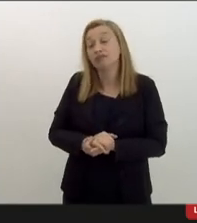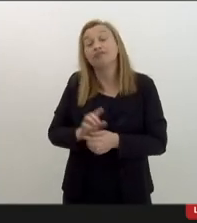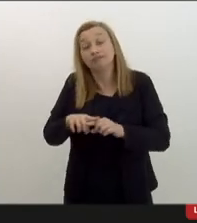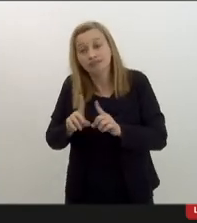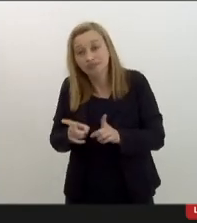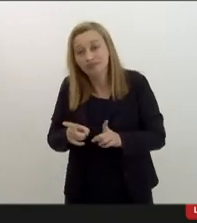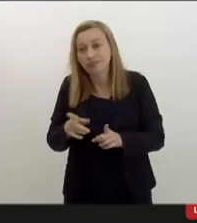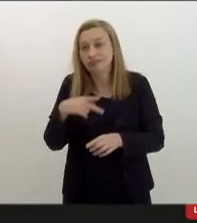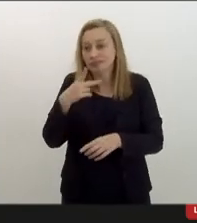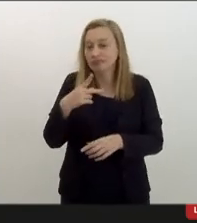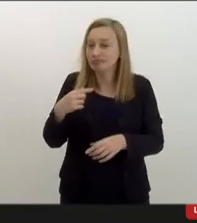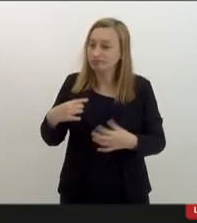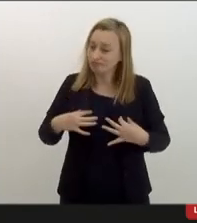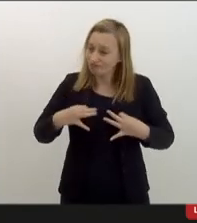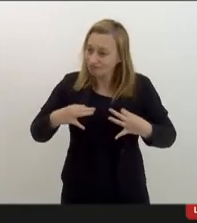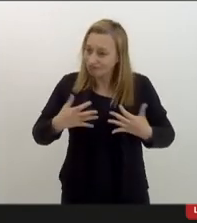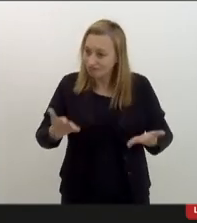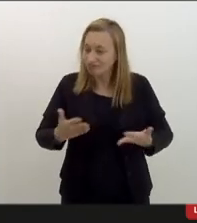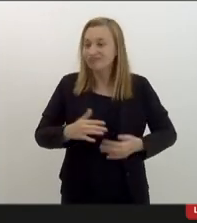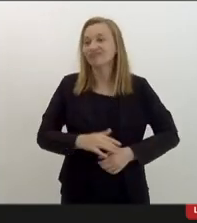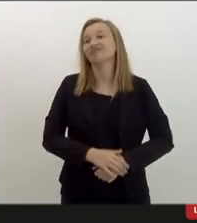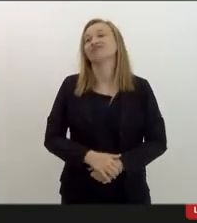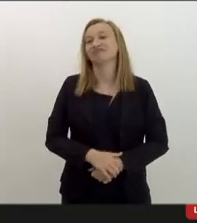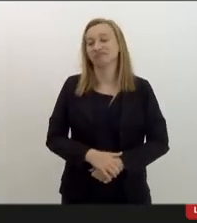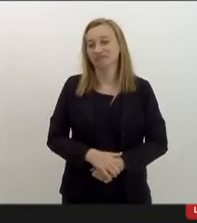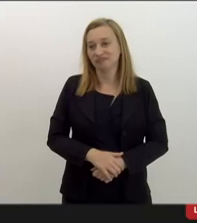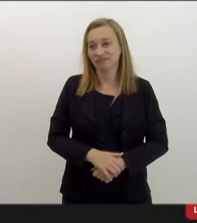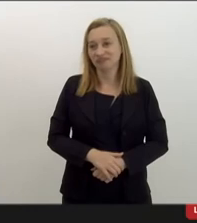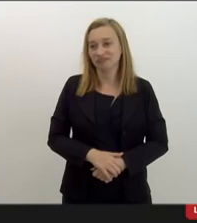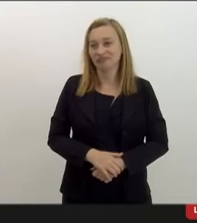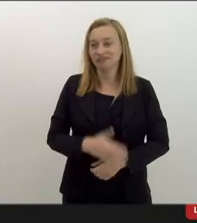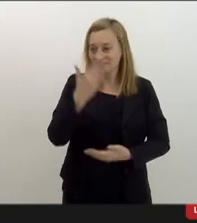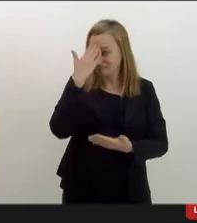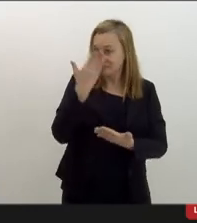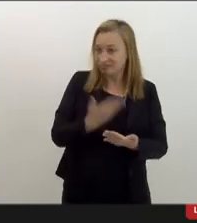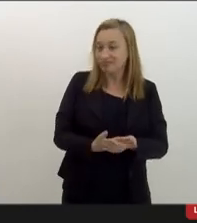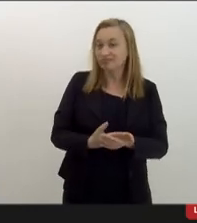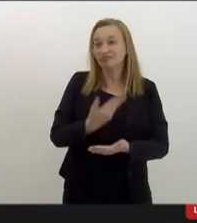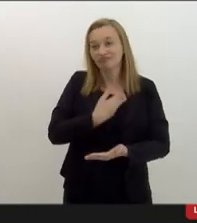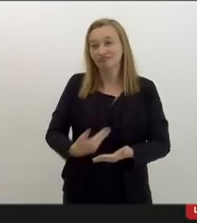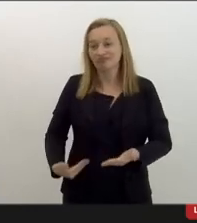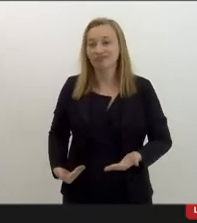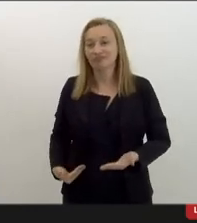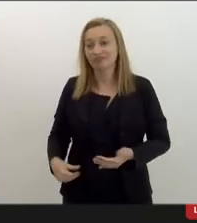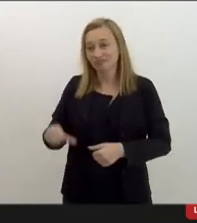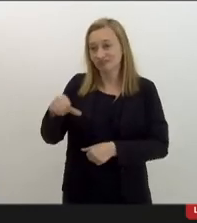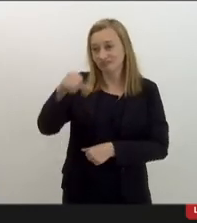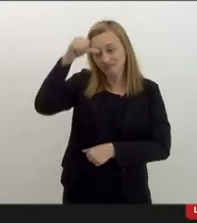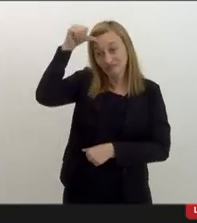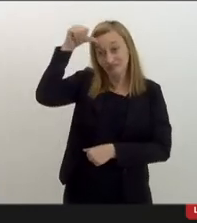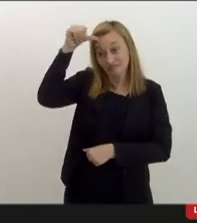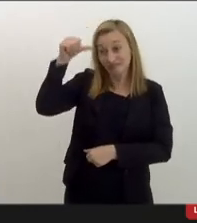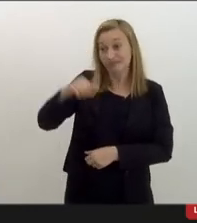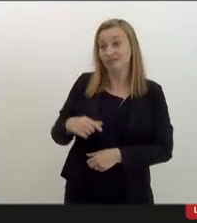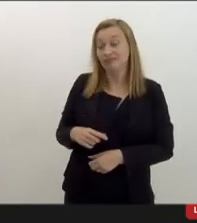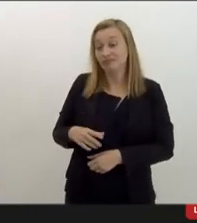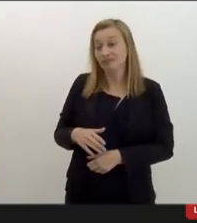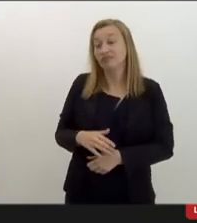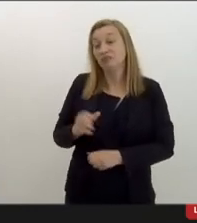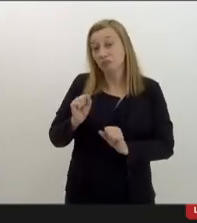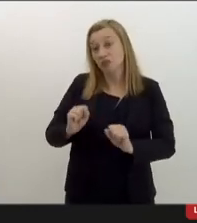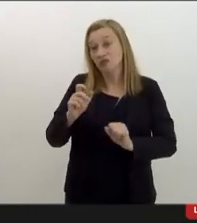mas desde que estou à disposição né é confira o governo Paulo de Castro é posso dizer que